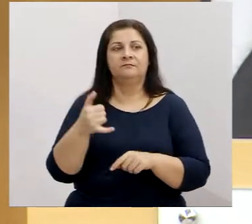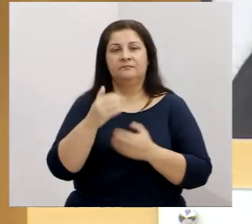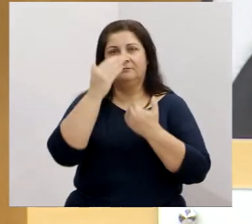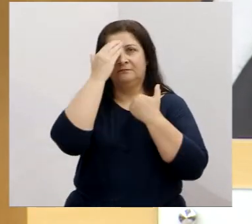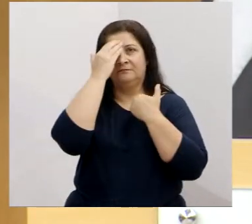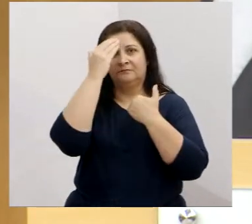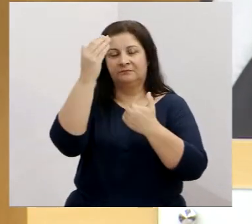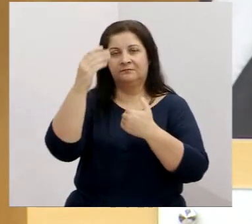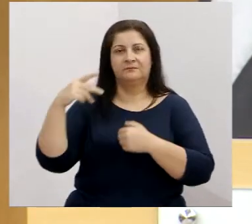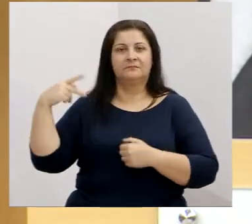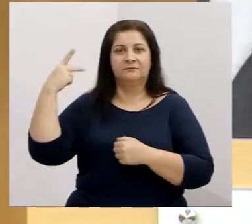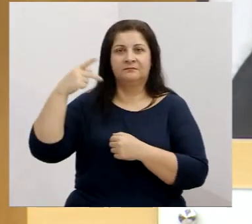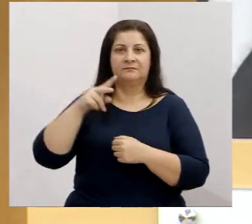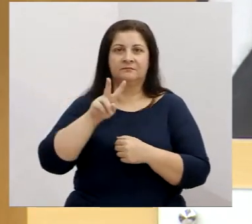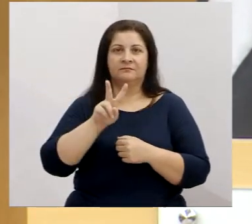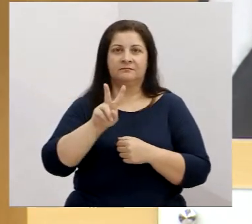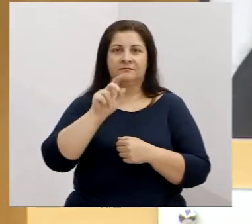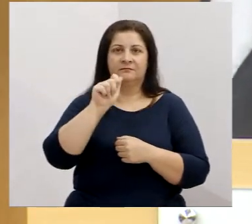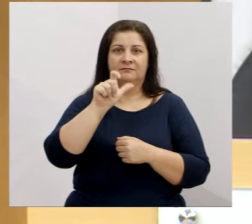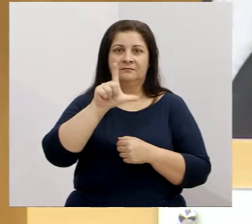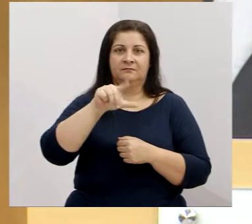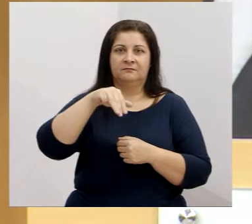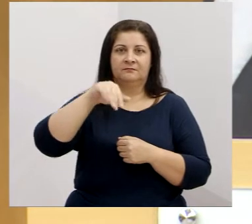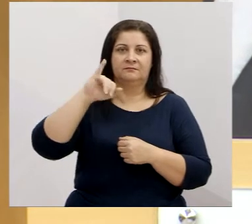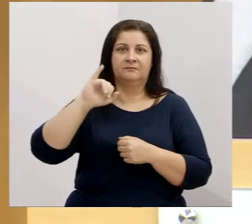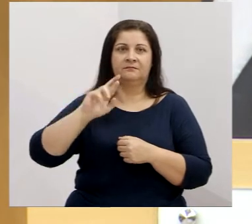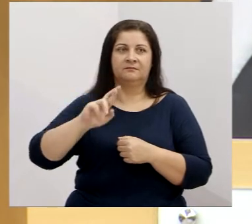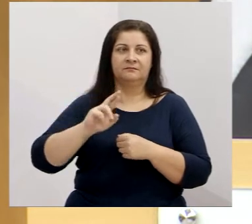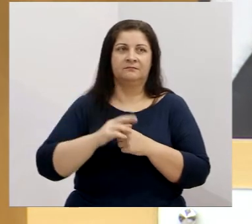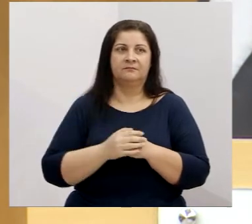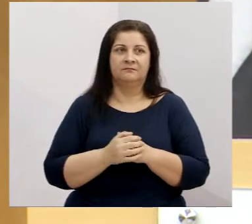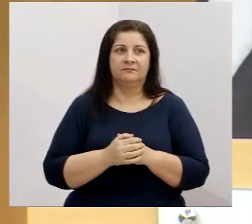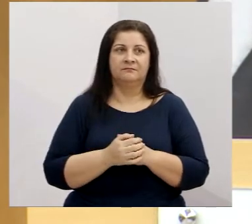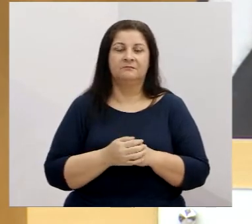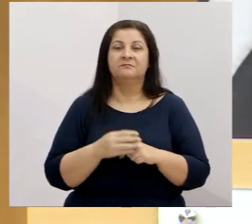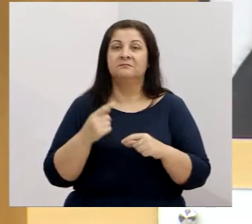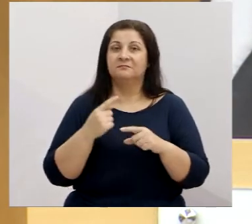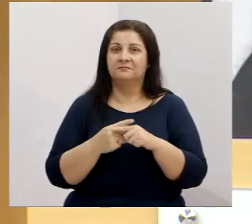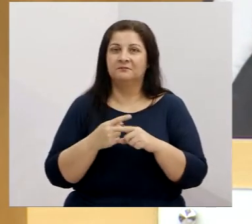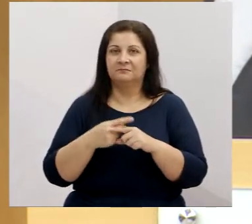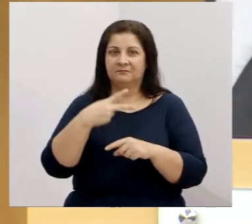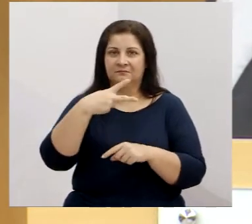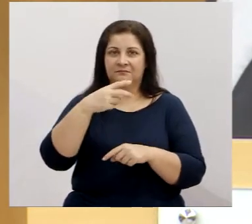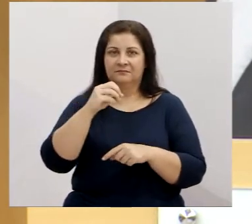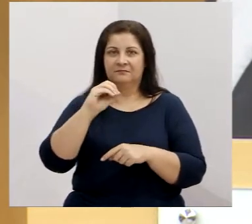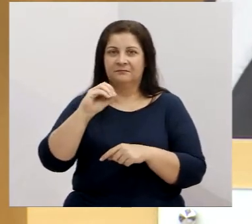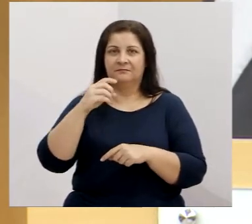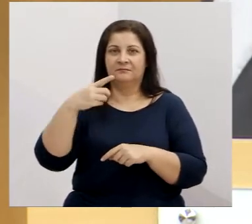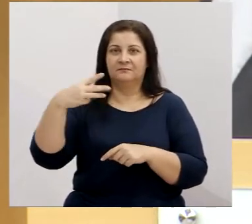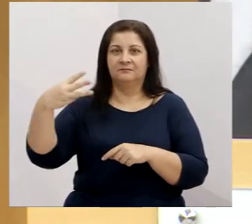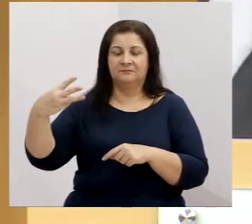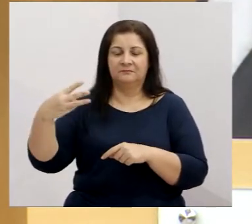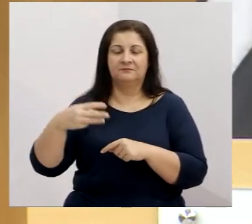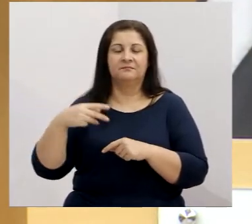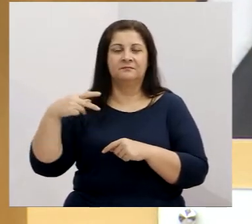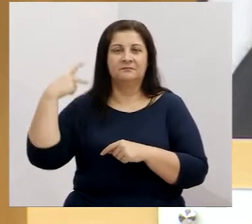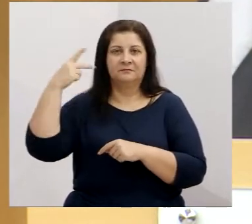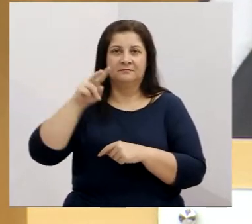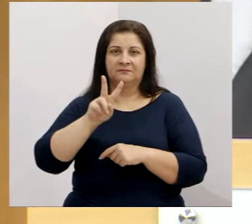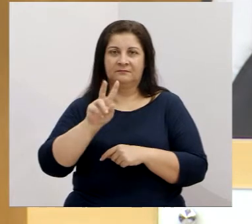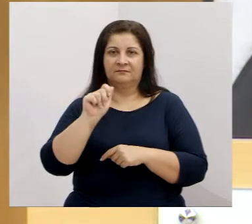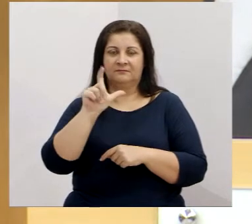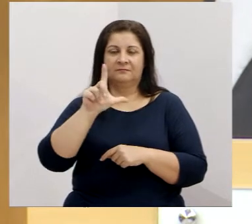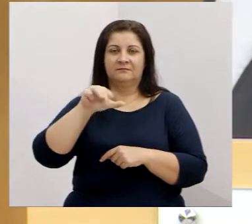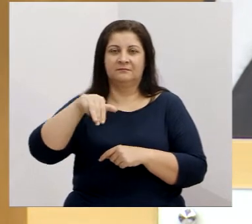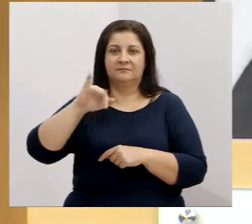também para agradecer o vereador Valmir Queen e ele me concedeu e concedeu esse título de mulher cidadã muito obrigada mais uma vez foi uma